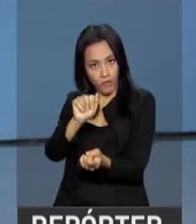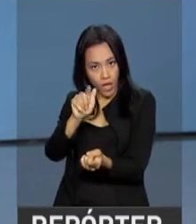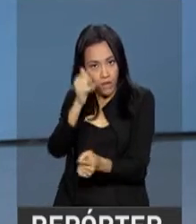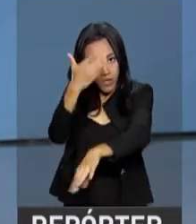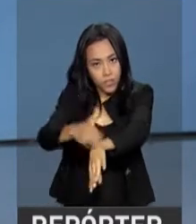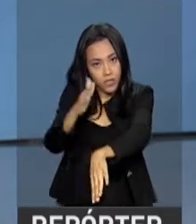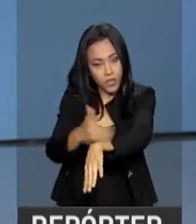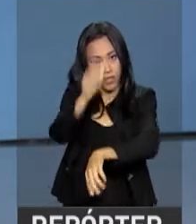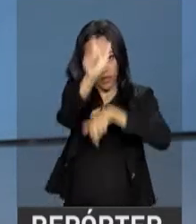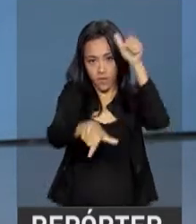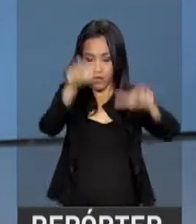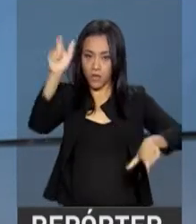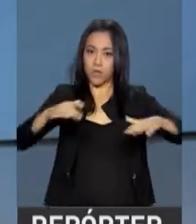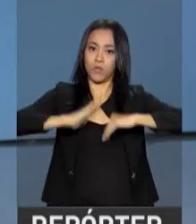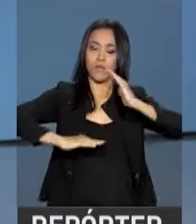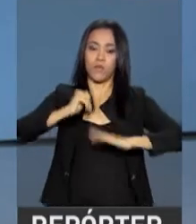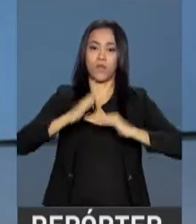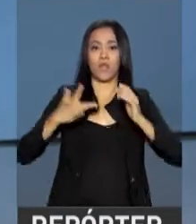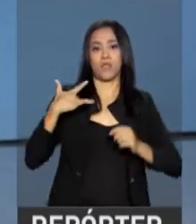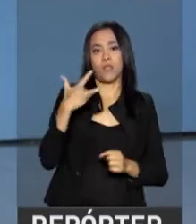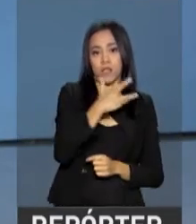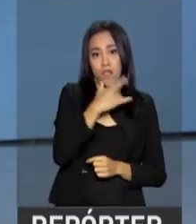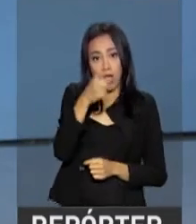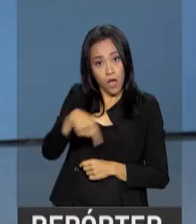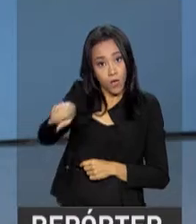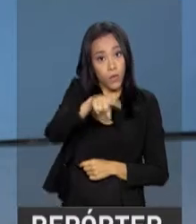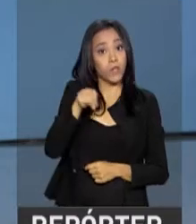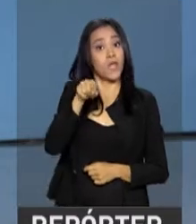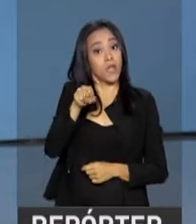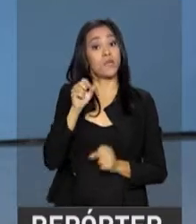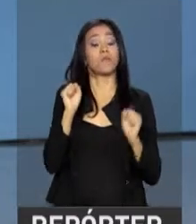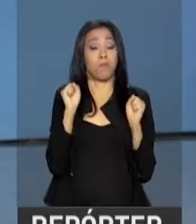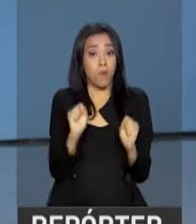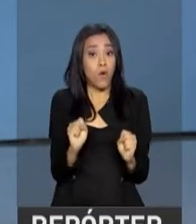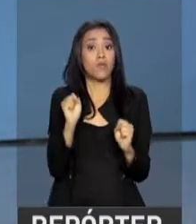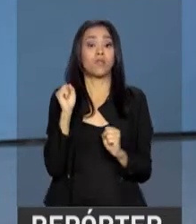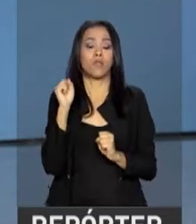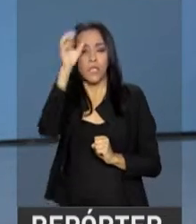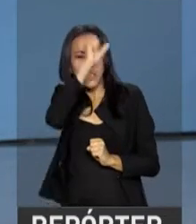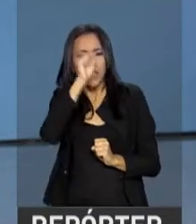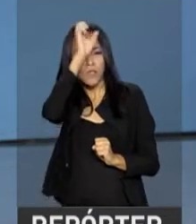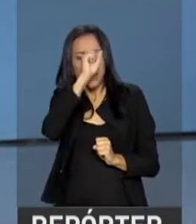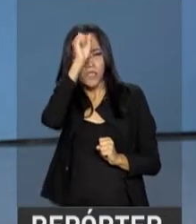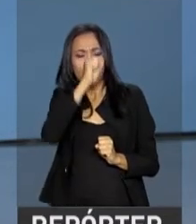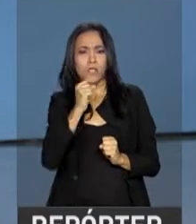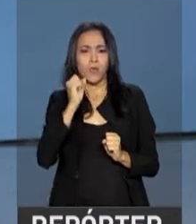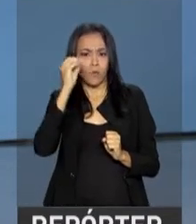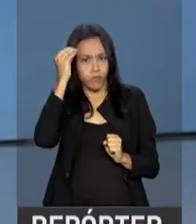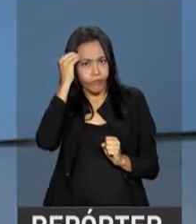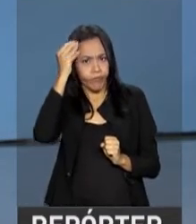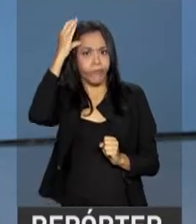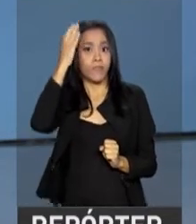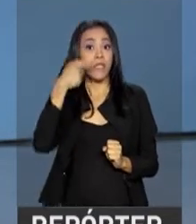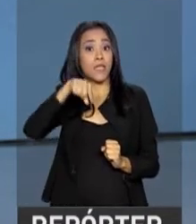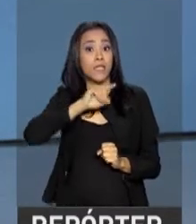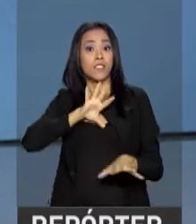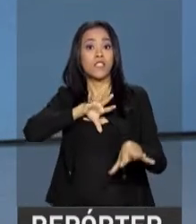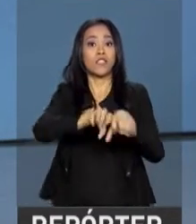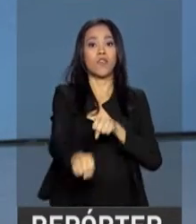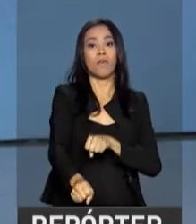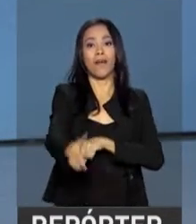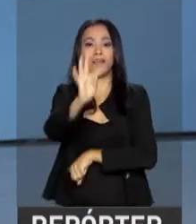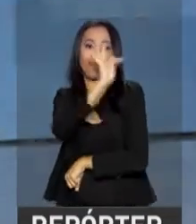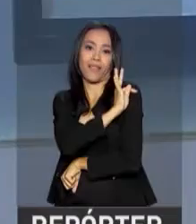que os agentes comunitários de saúde e combate às endemias eles possam se qualificar e se tornar técnico de enfermagem